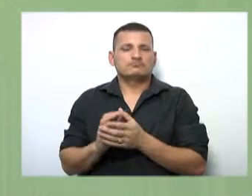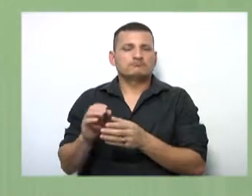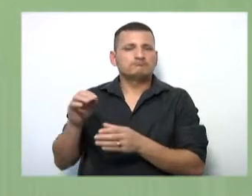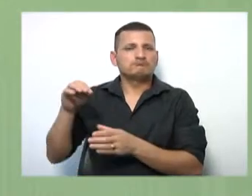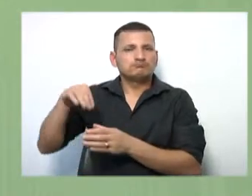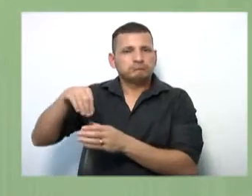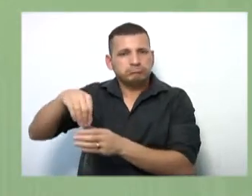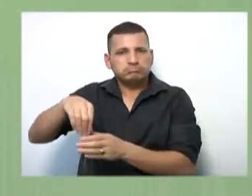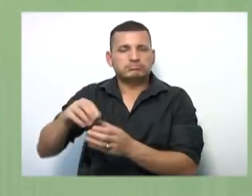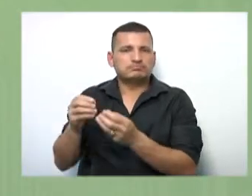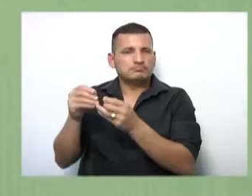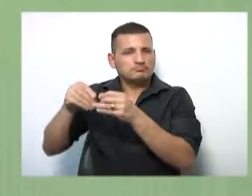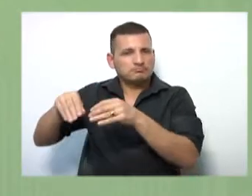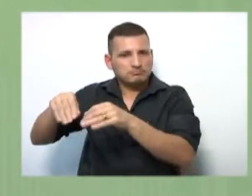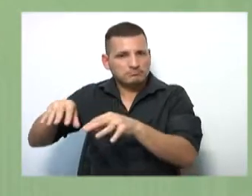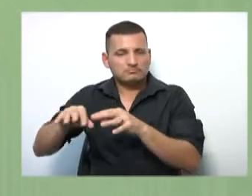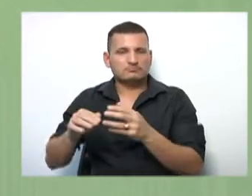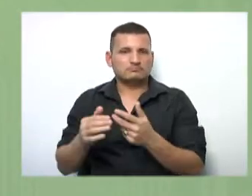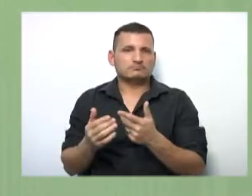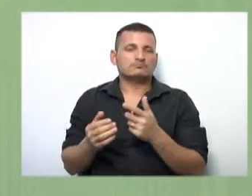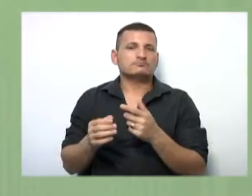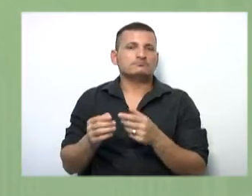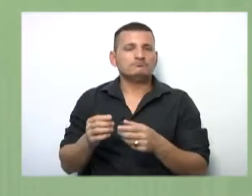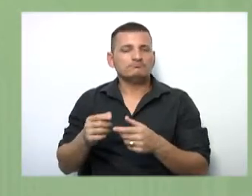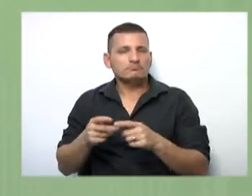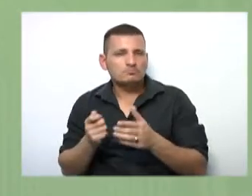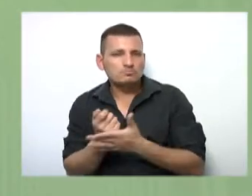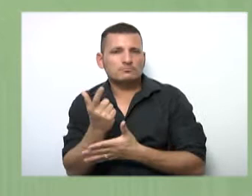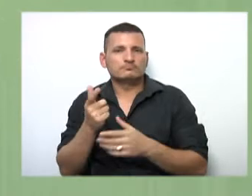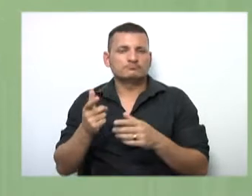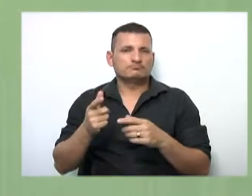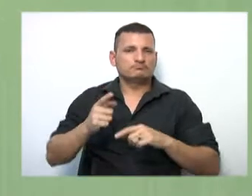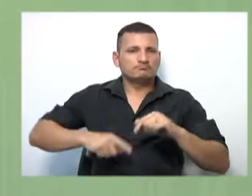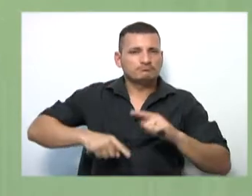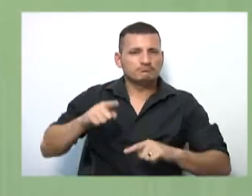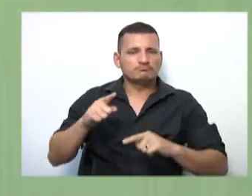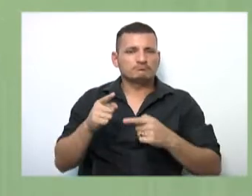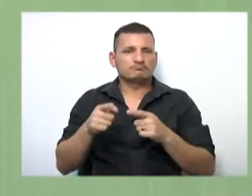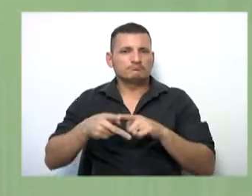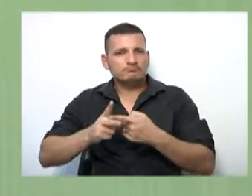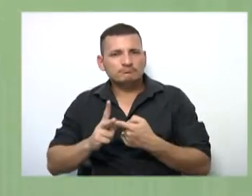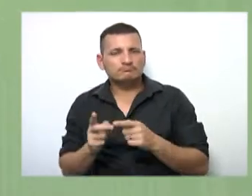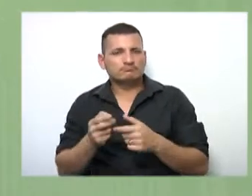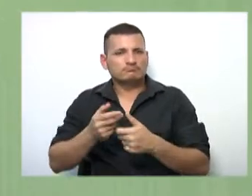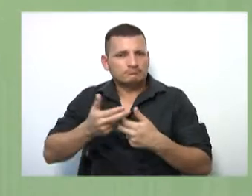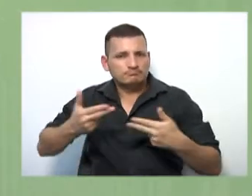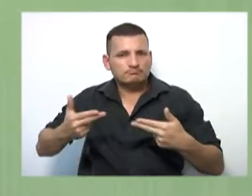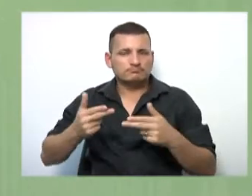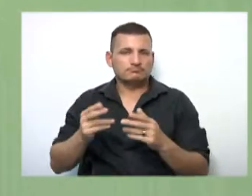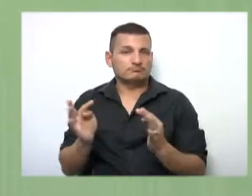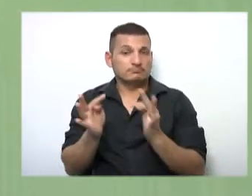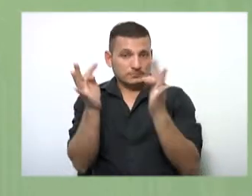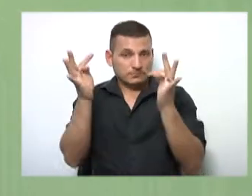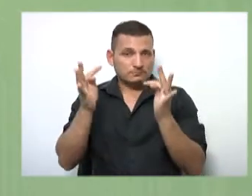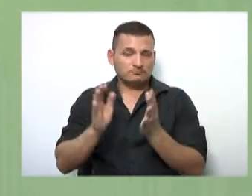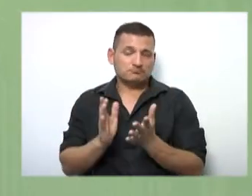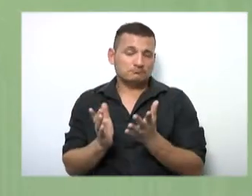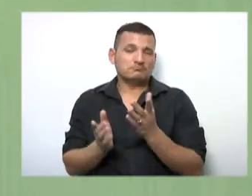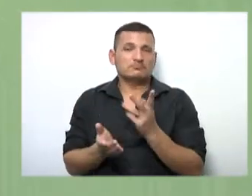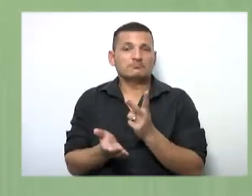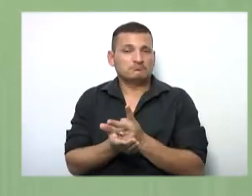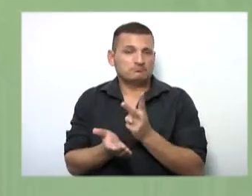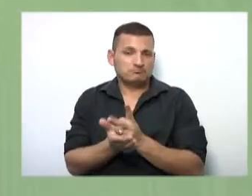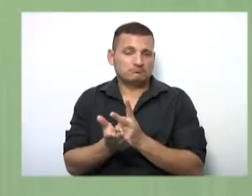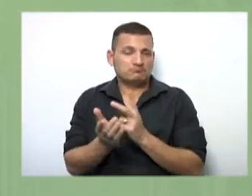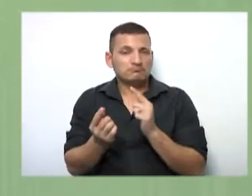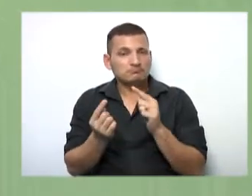facilitam a aquisição de crédito, máquinas e novas tecnologias. A mesma lógica do trabalho coletivo.